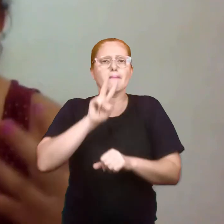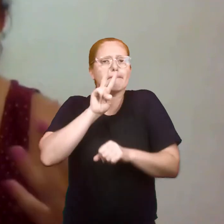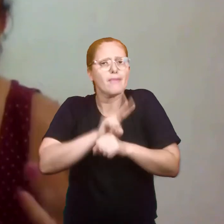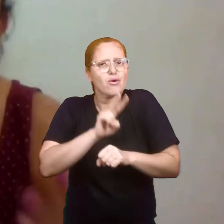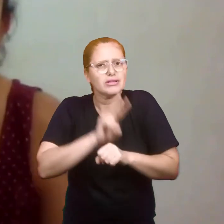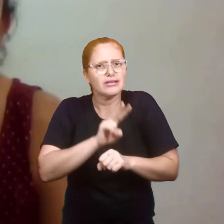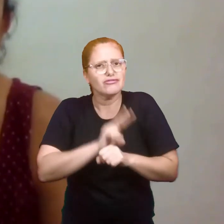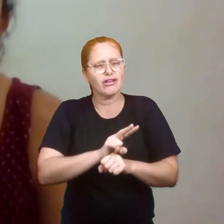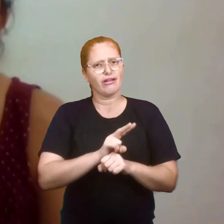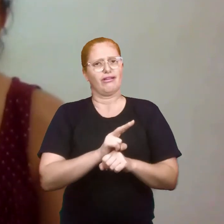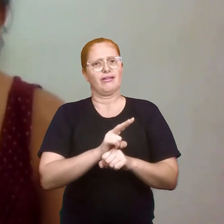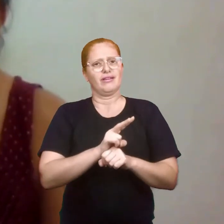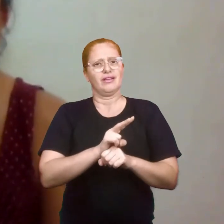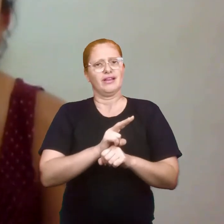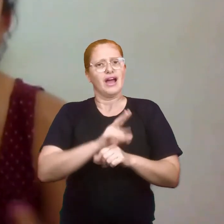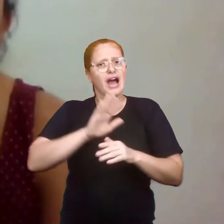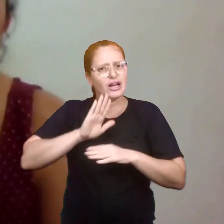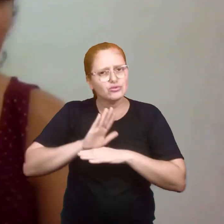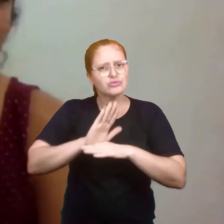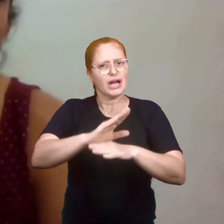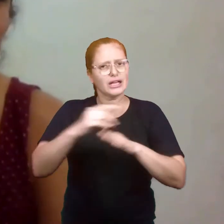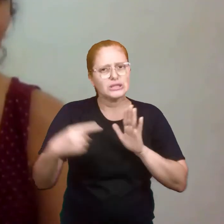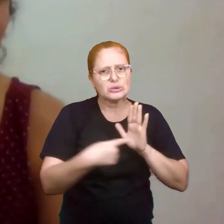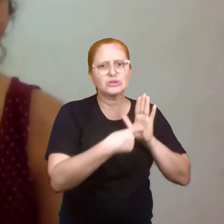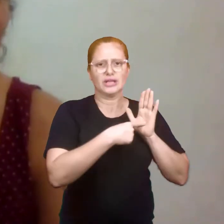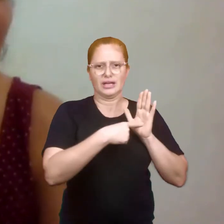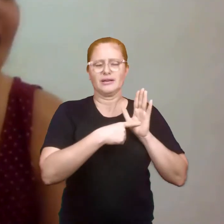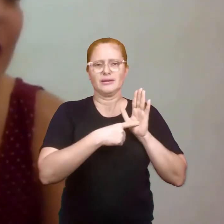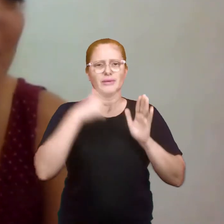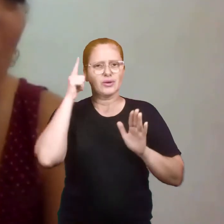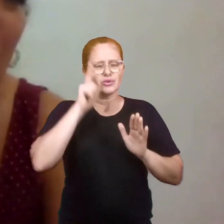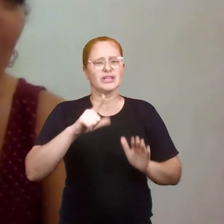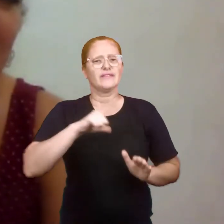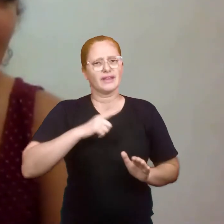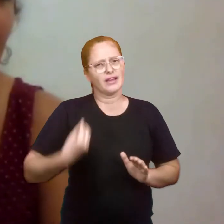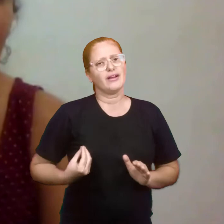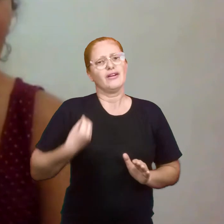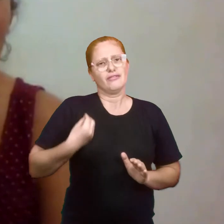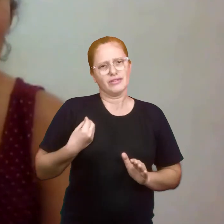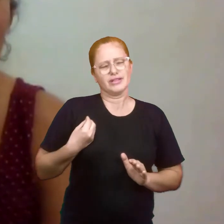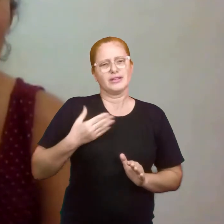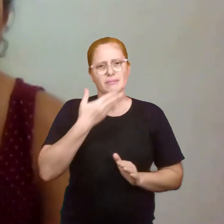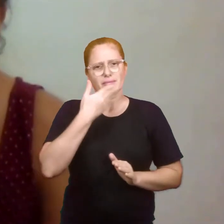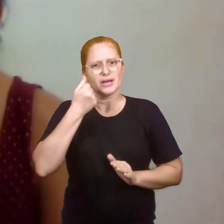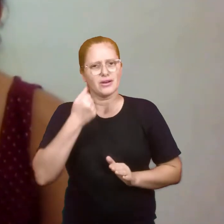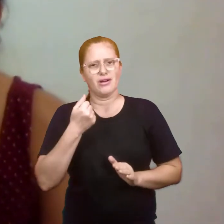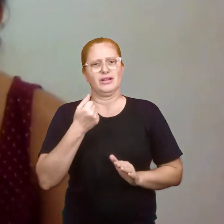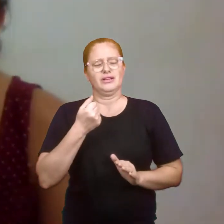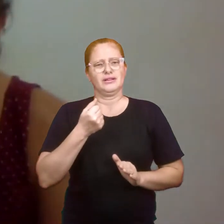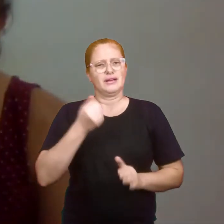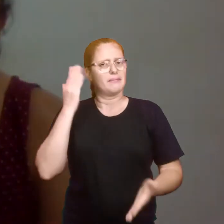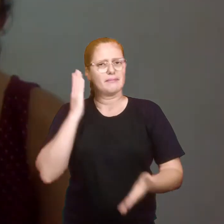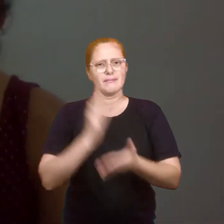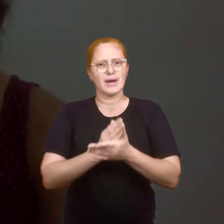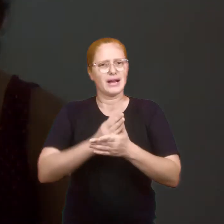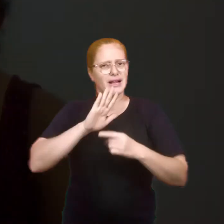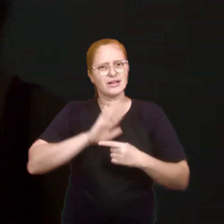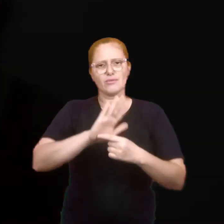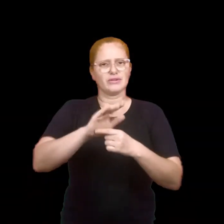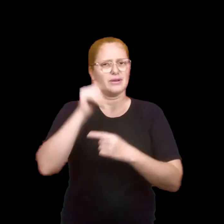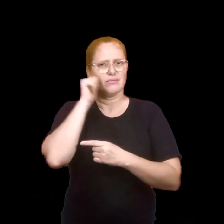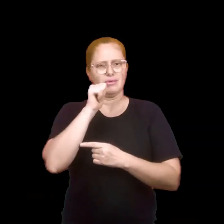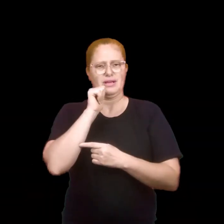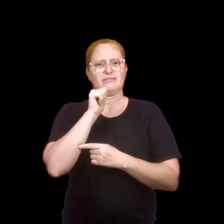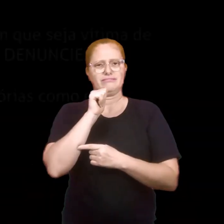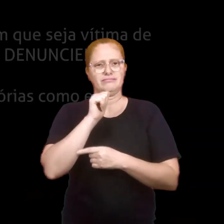dela conseguir denunciar, dela conseguir recuperar a sua vida e não expor mais ela, porque isso é desumano.